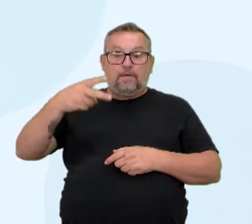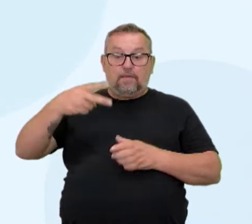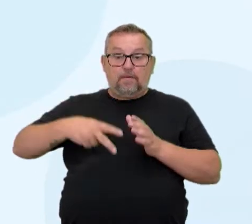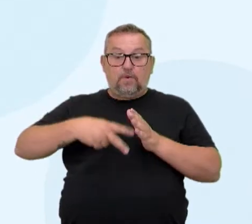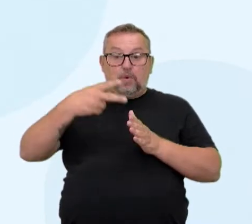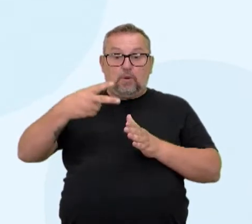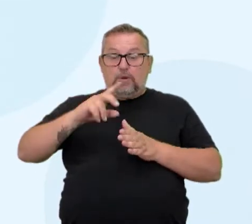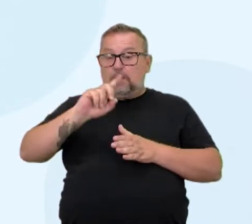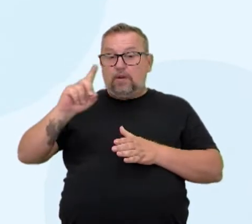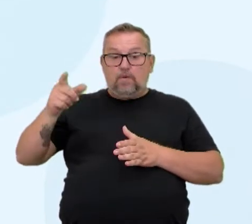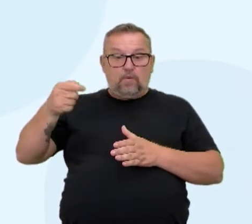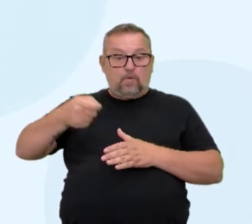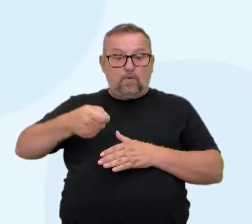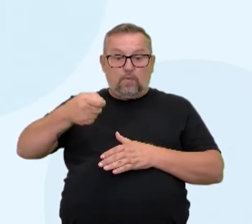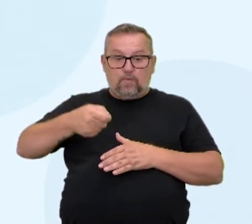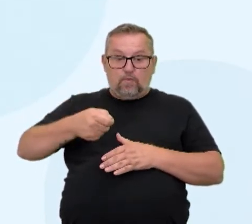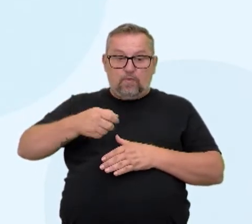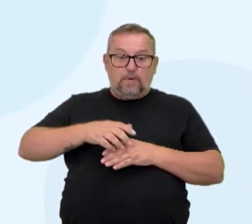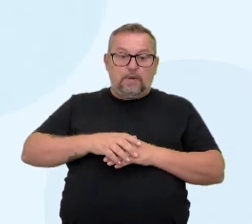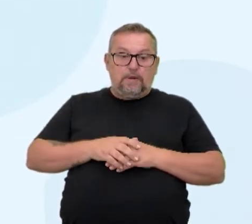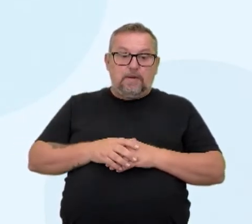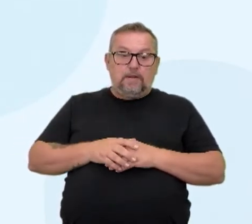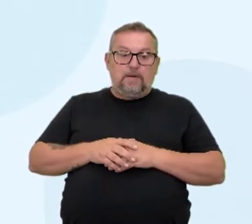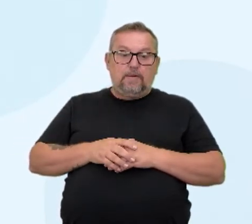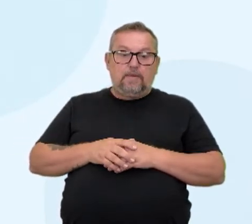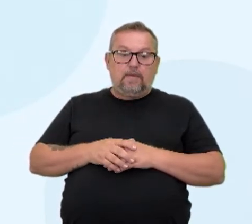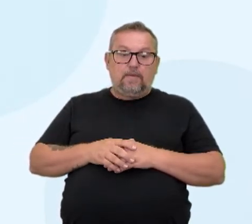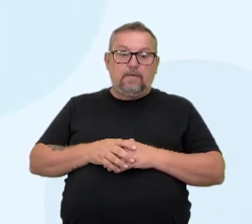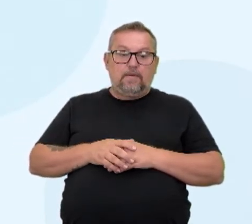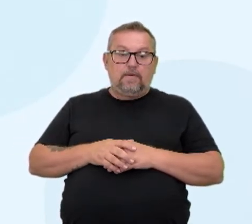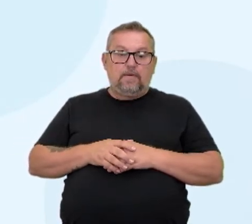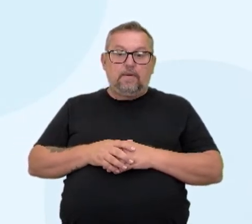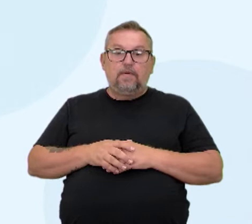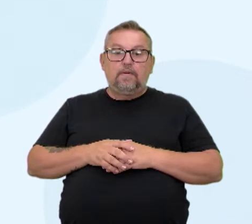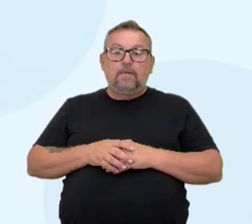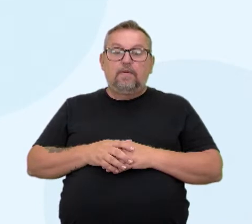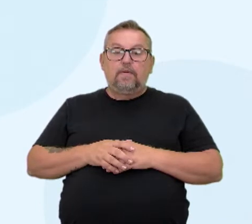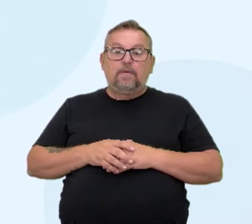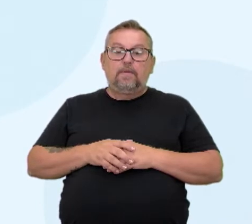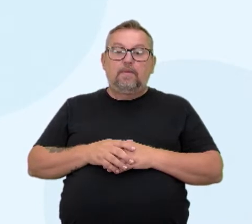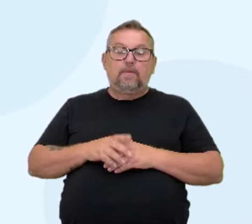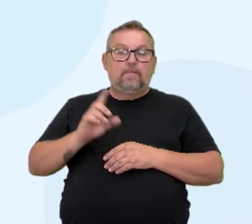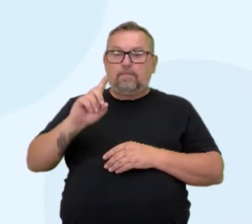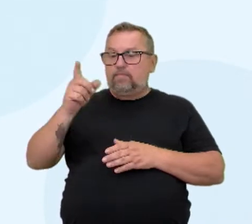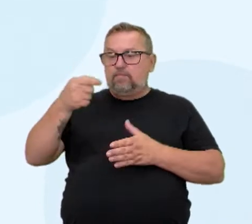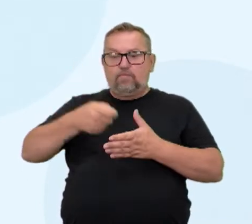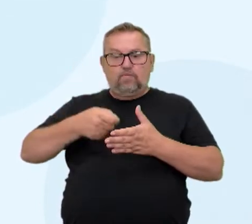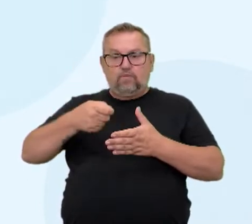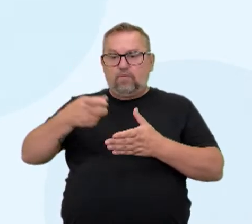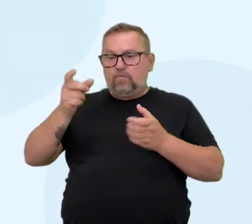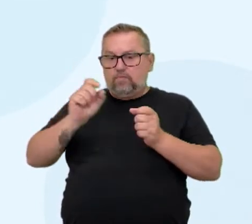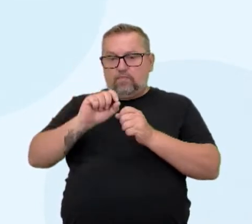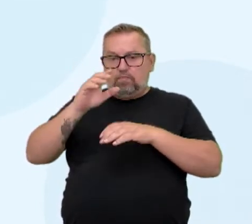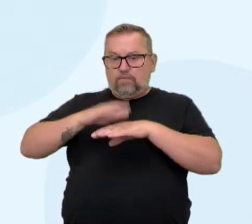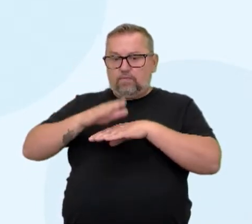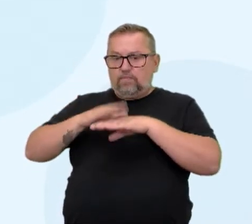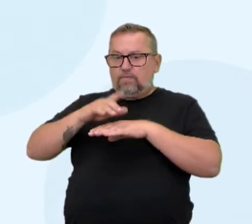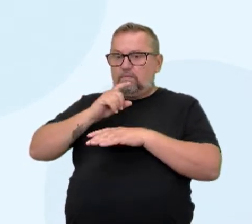são obrigatórias, aí indicada com R, né? Secundárias. Elas não são obrigatórias,